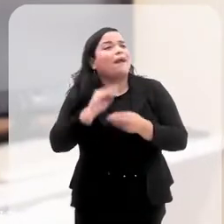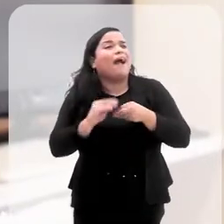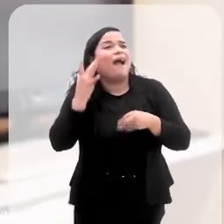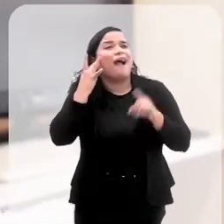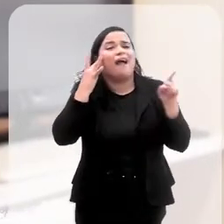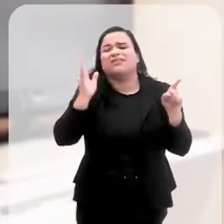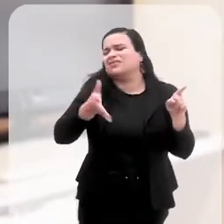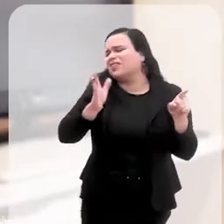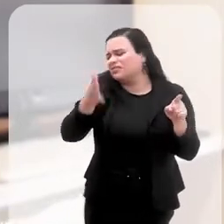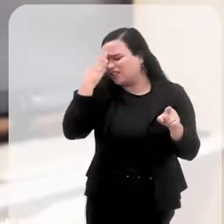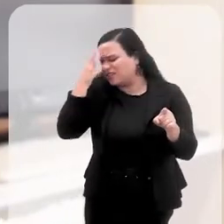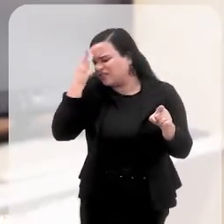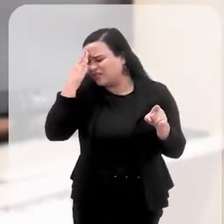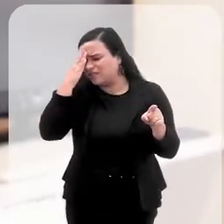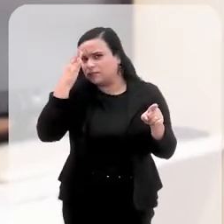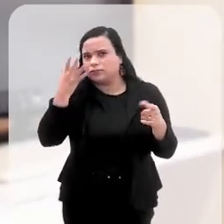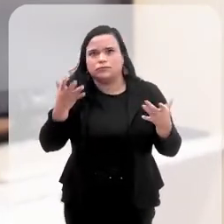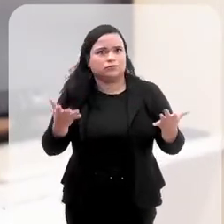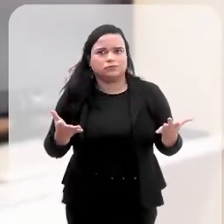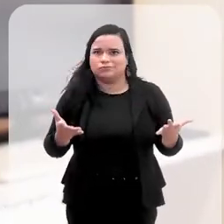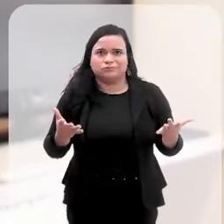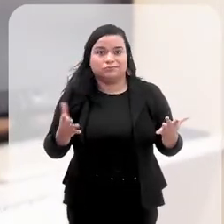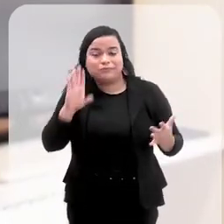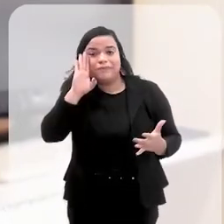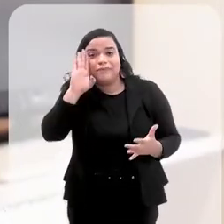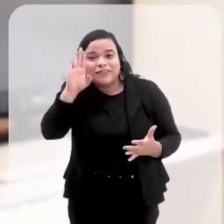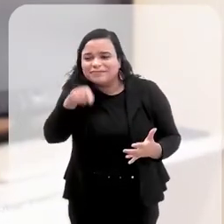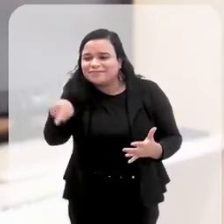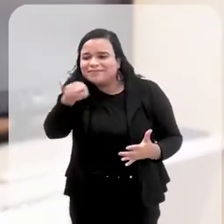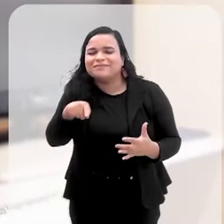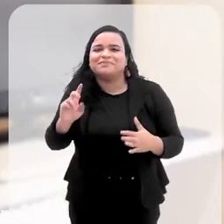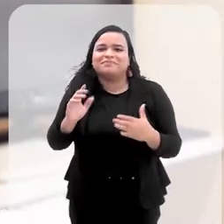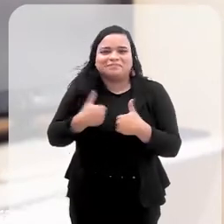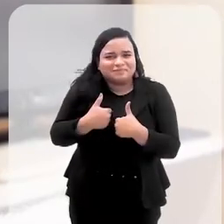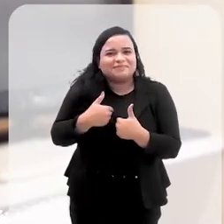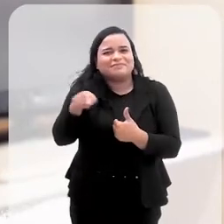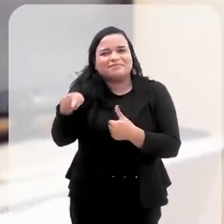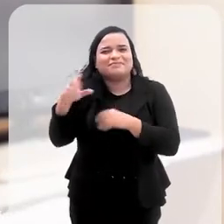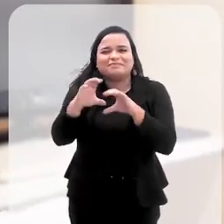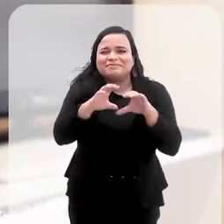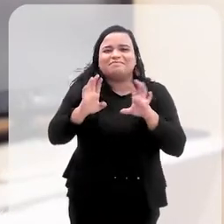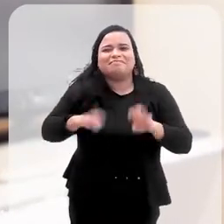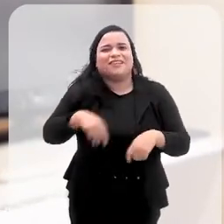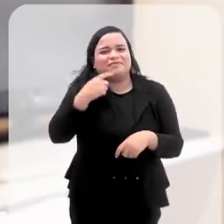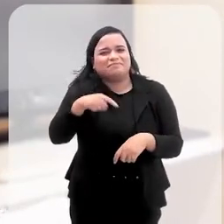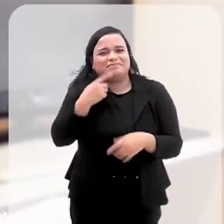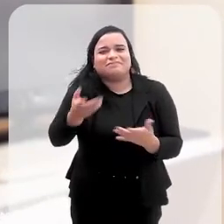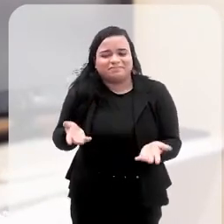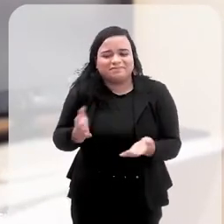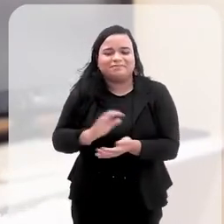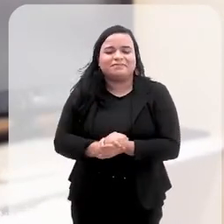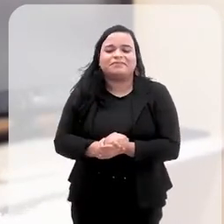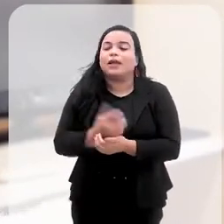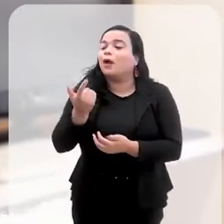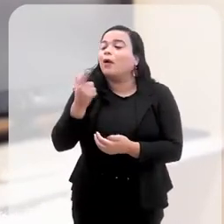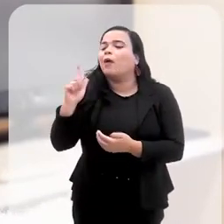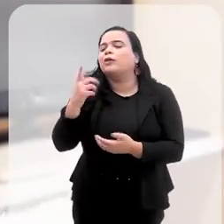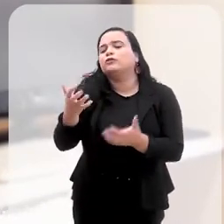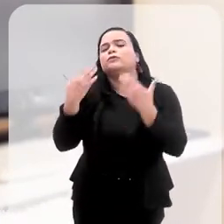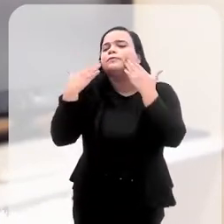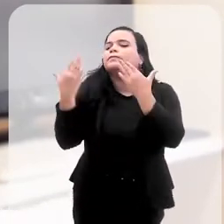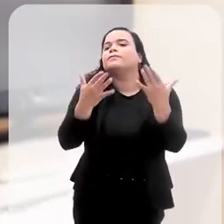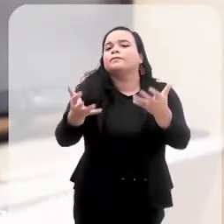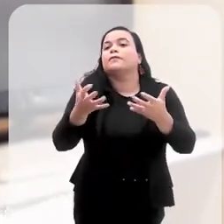dizer. Agora, que coisa mais. E outro ponto que eu queria destacar: as pessoas acham que a comunicação é só pela